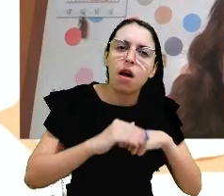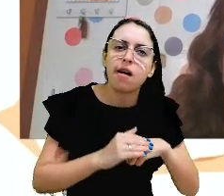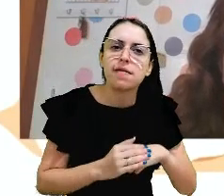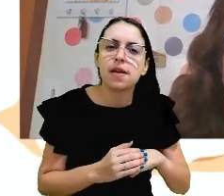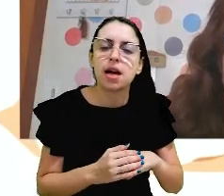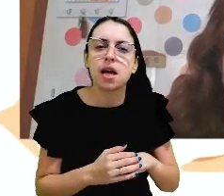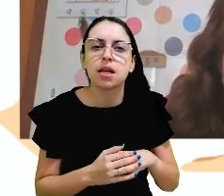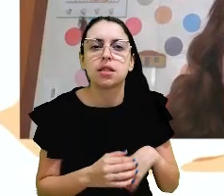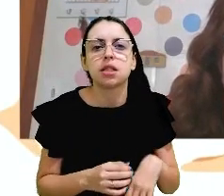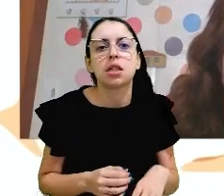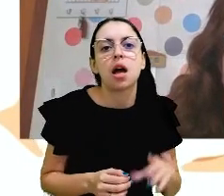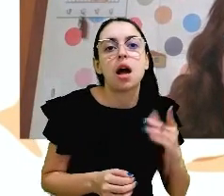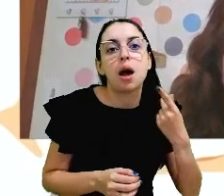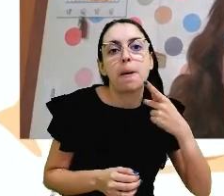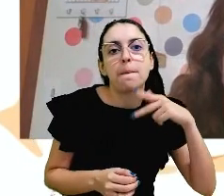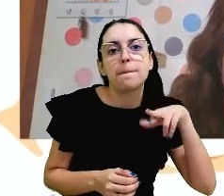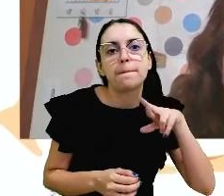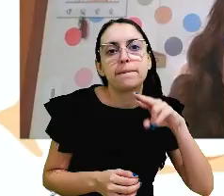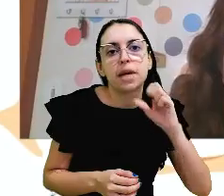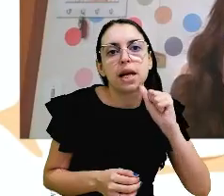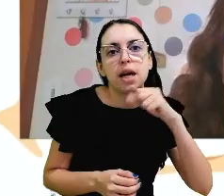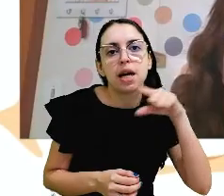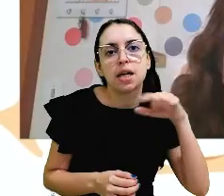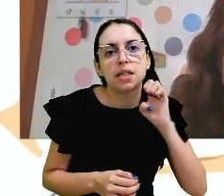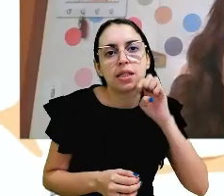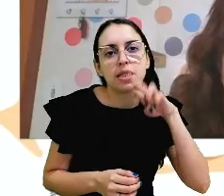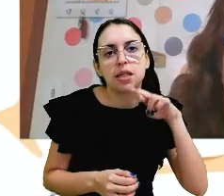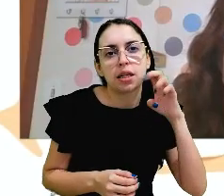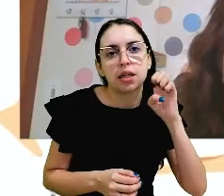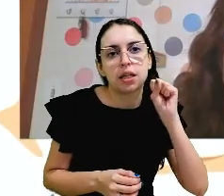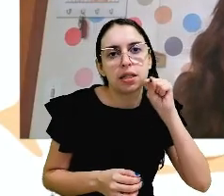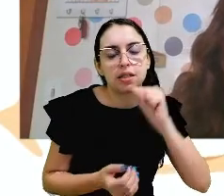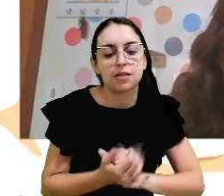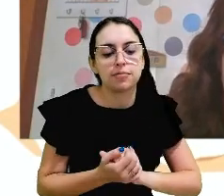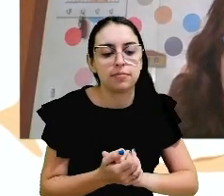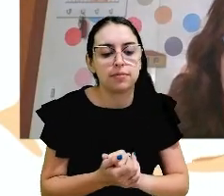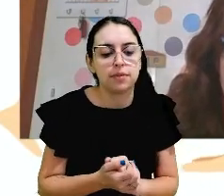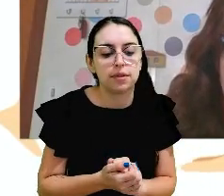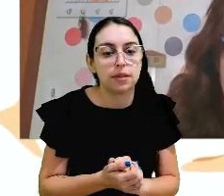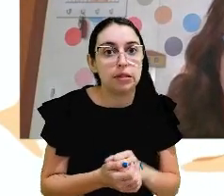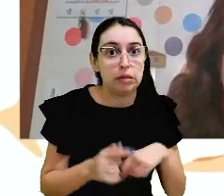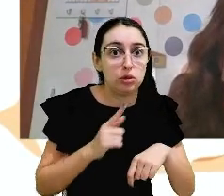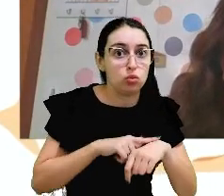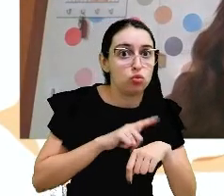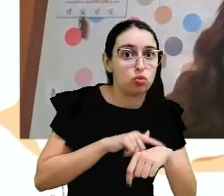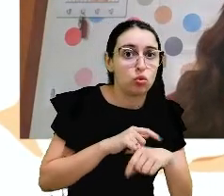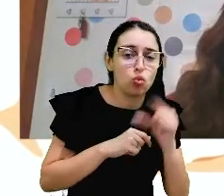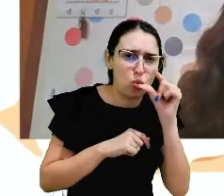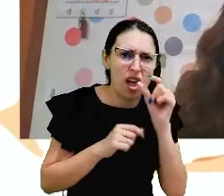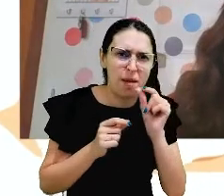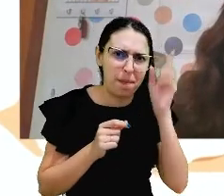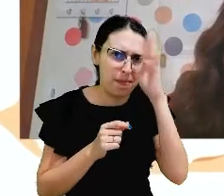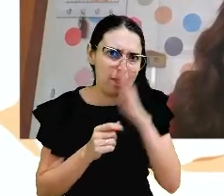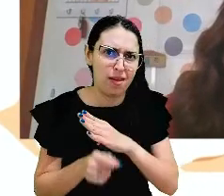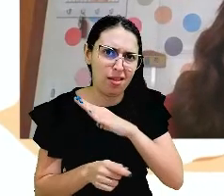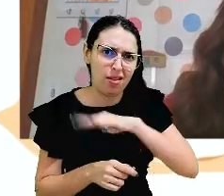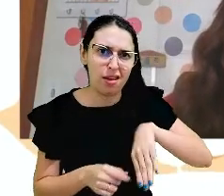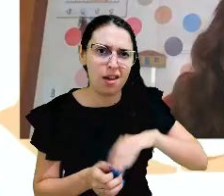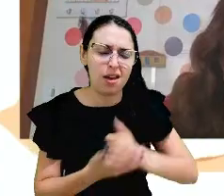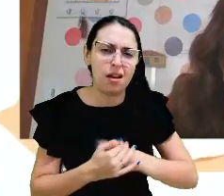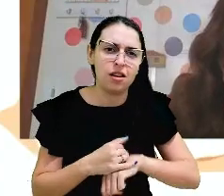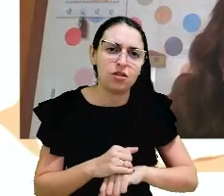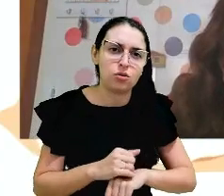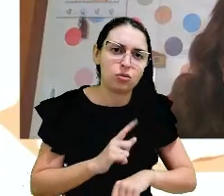Deixa eu ver aqui o meu tempo. Já fui quase a metade do meu tempo só fazendo os pressupostos